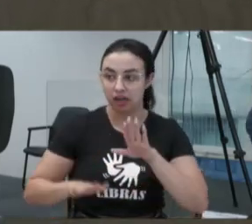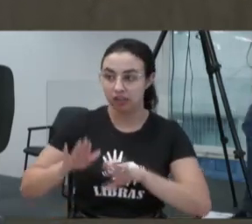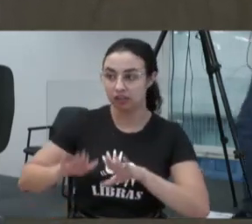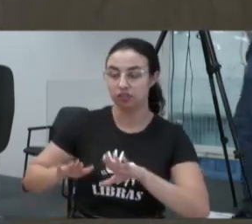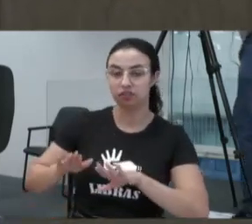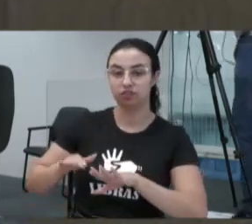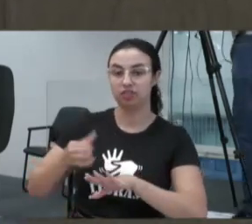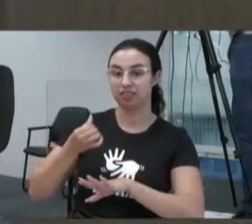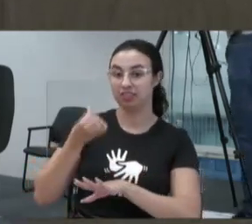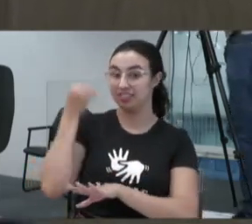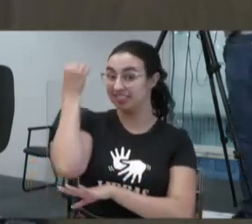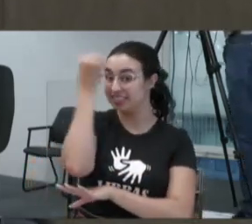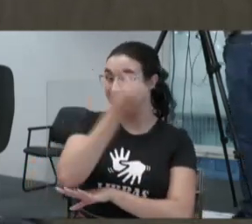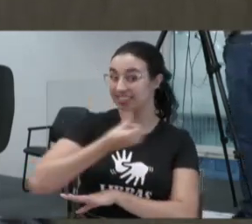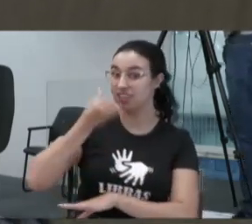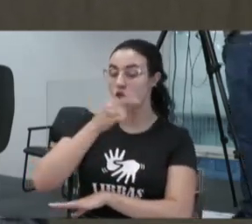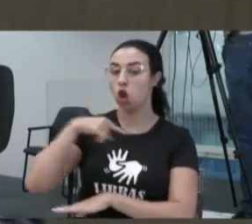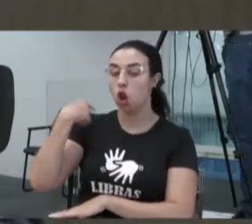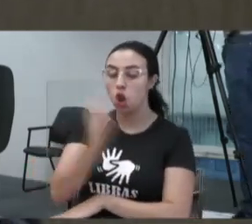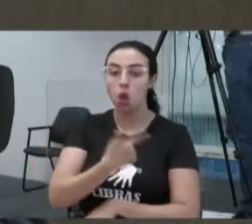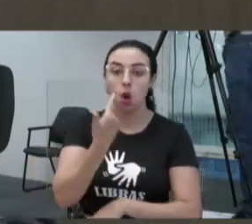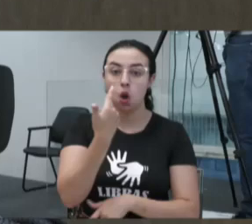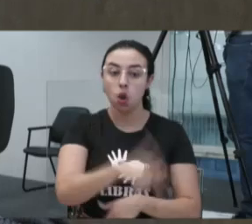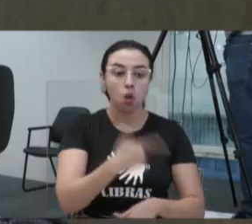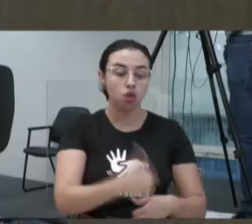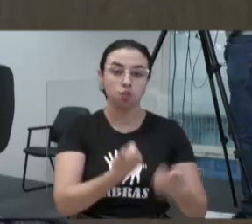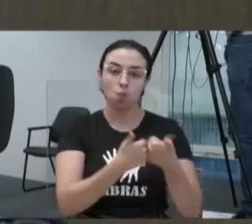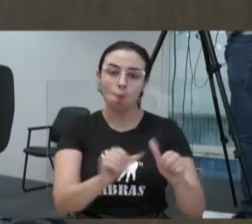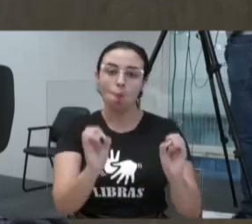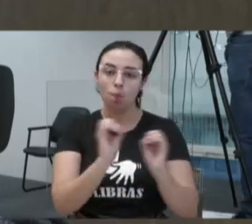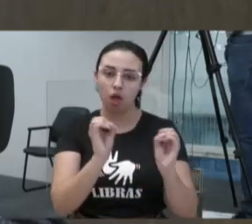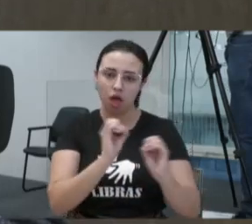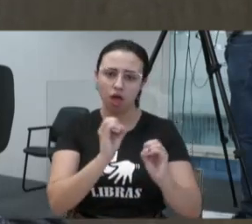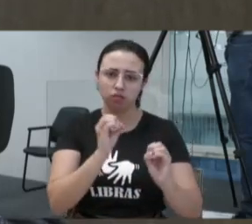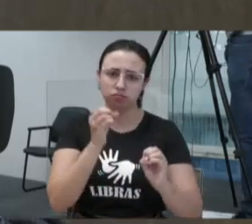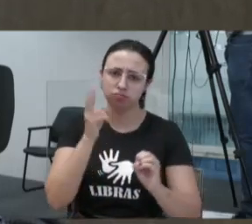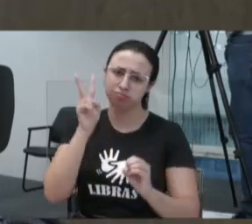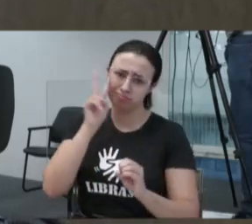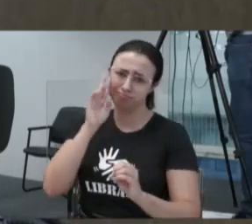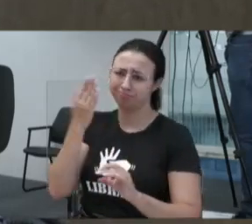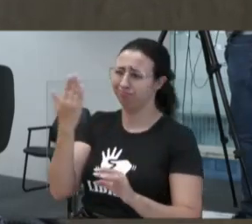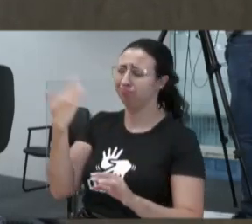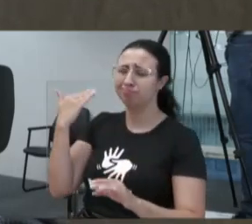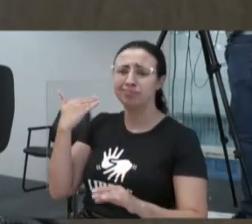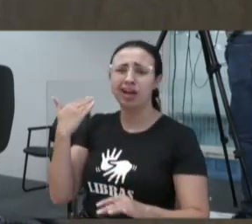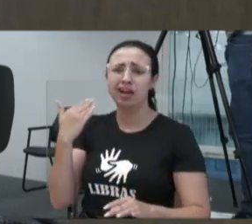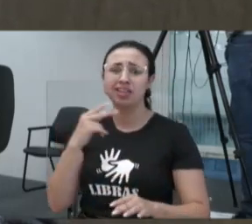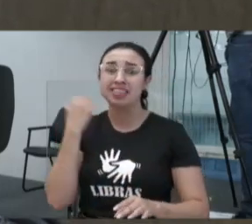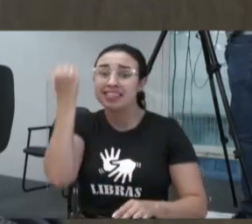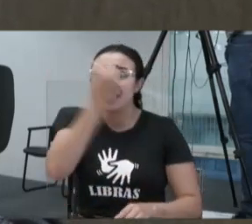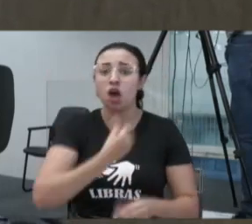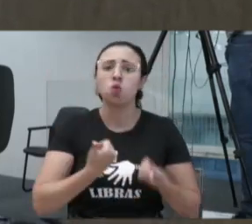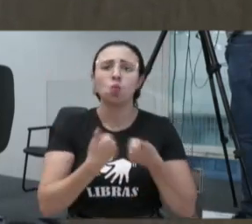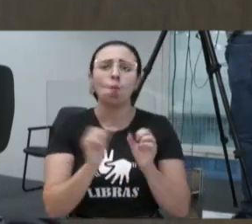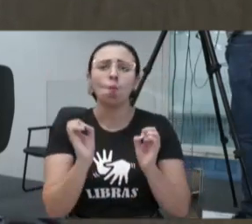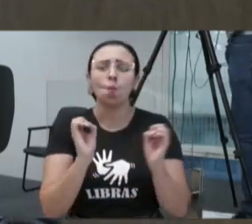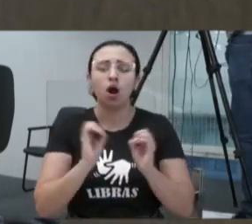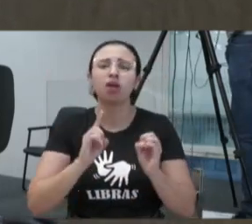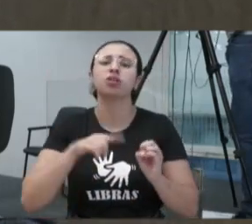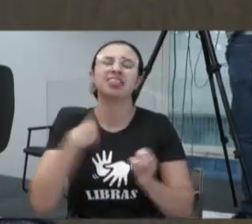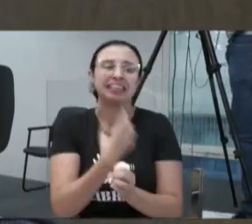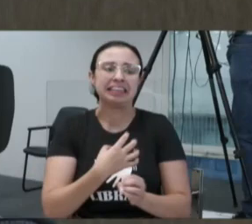sem o transporte coletivo, e isso deu para sentir a responsabilidade desta casa, dos 17 vereadores,